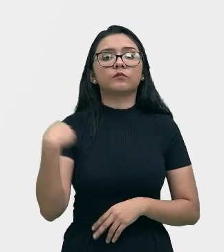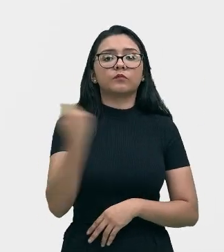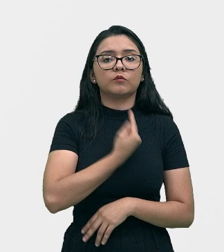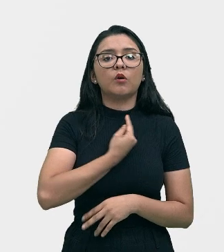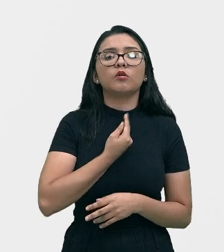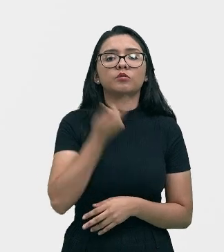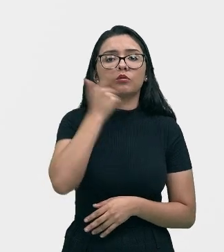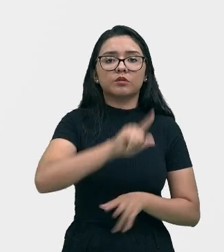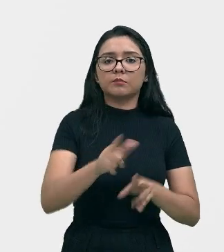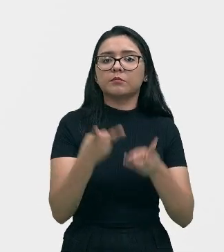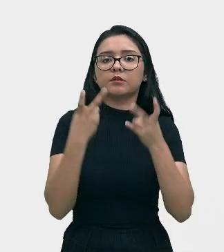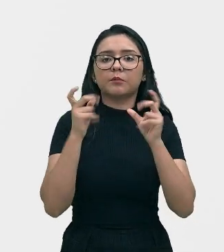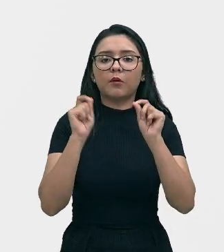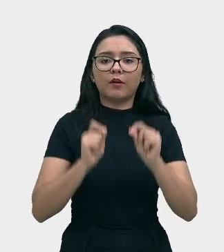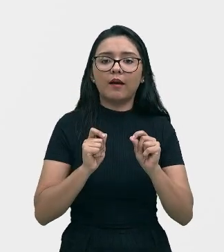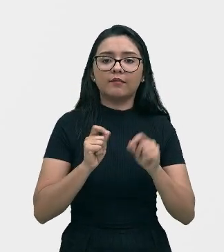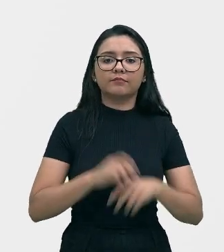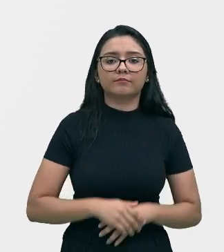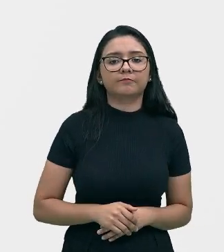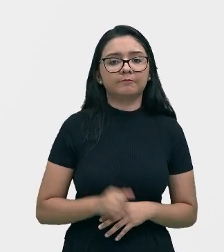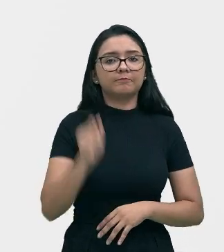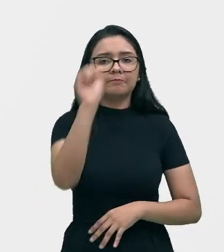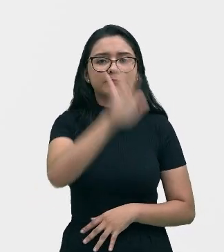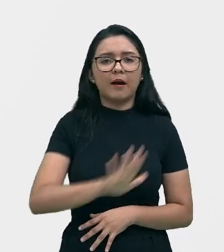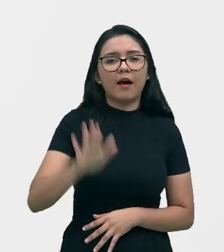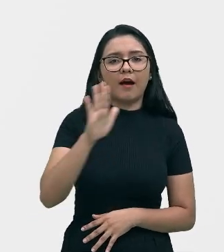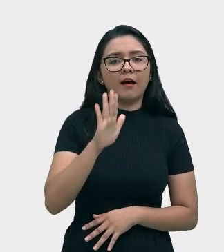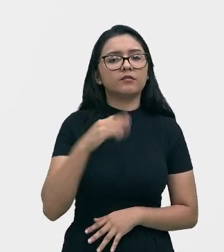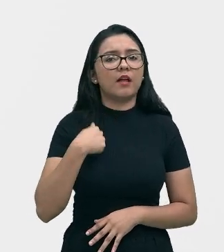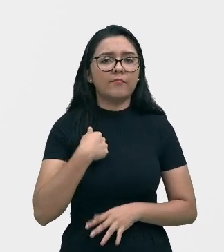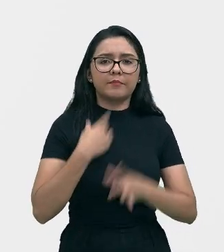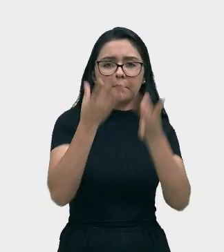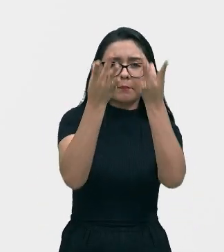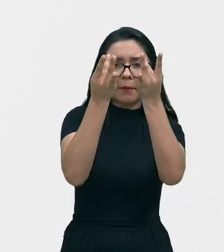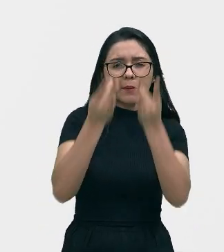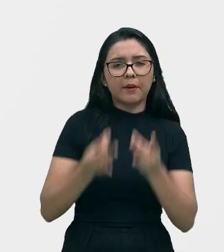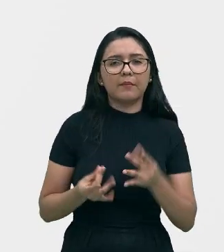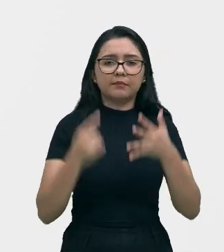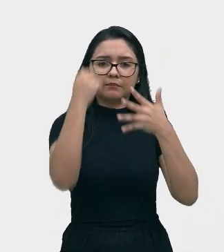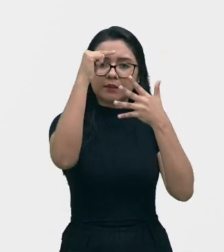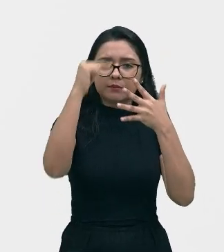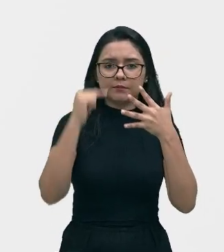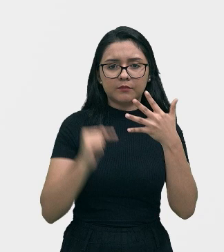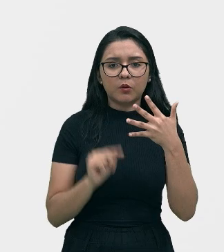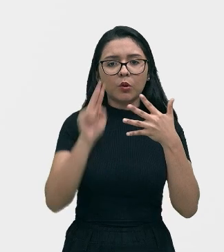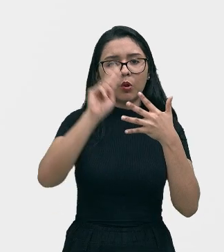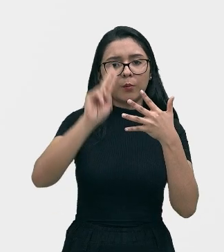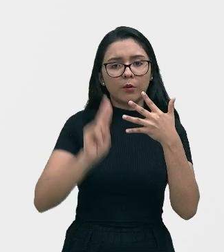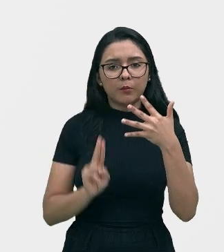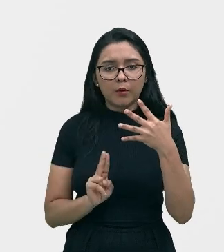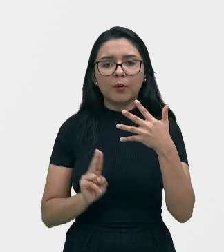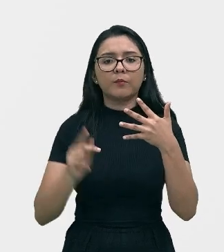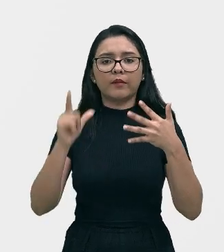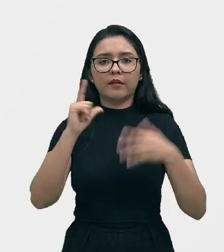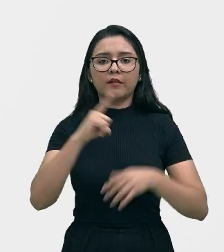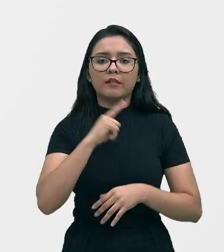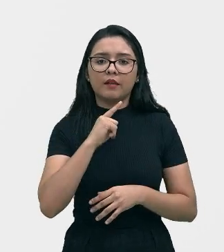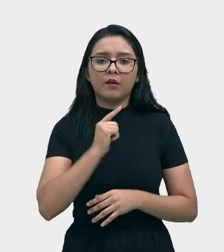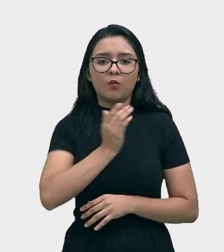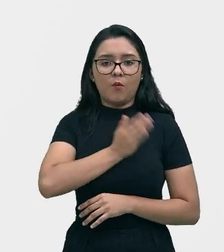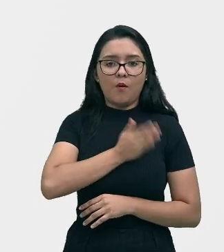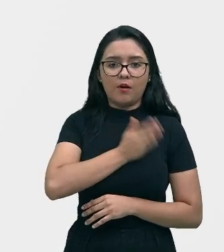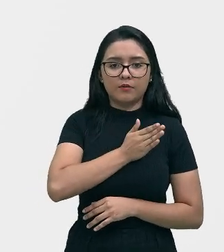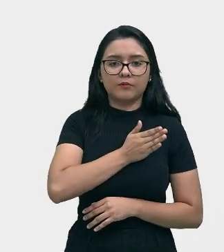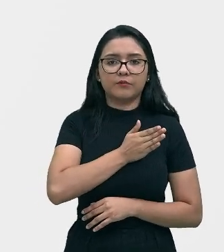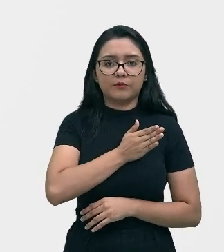aí esse esquema, né? Ele está bem desmembrado para a gente entender. No centro a gente vê o coração,